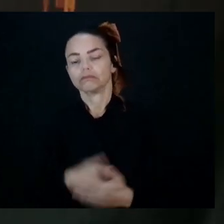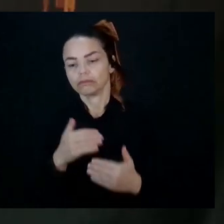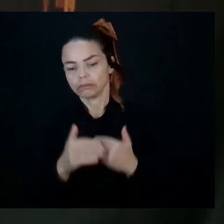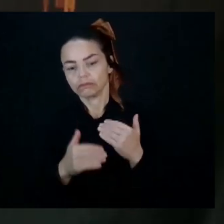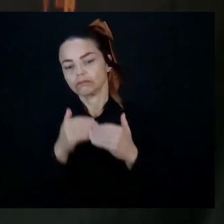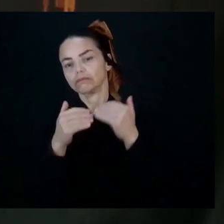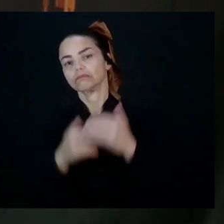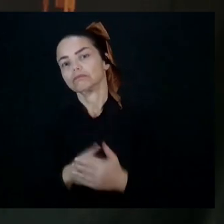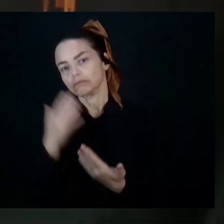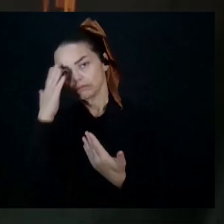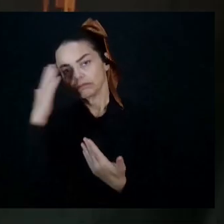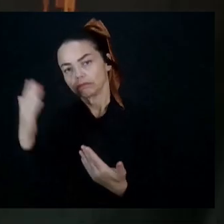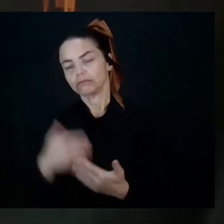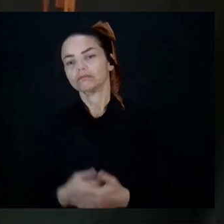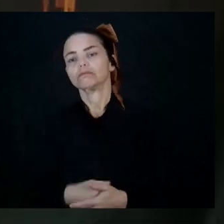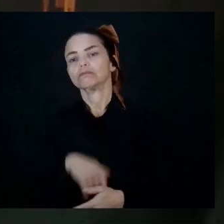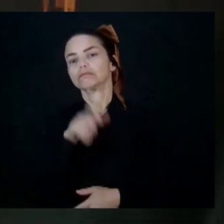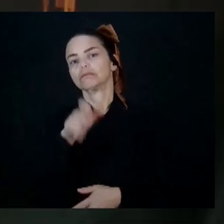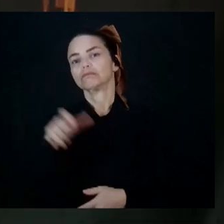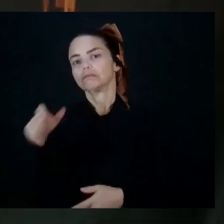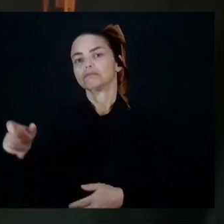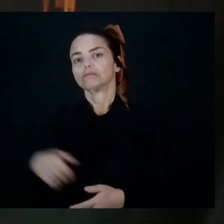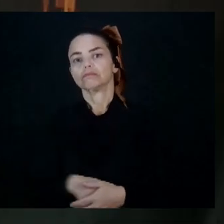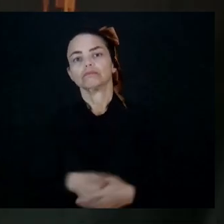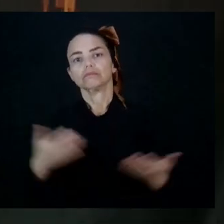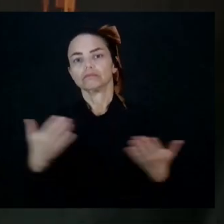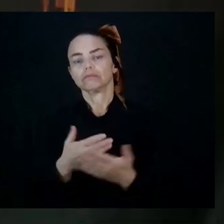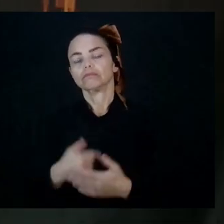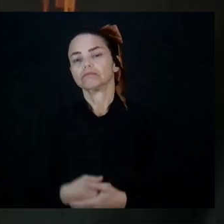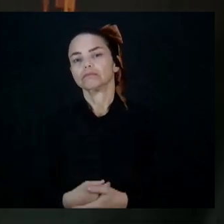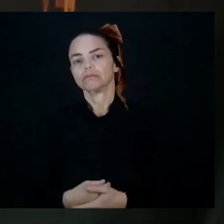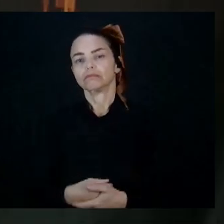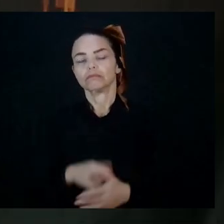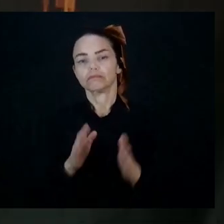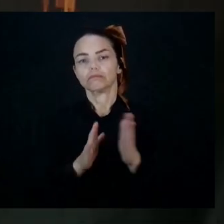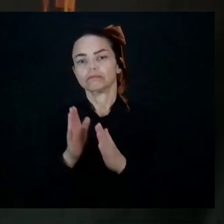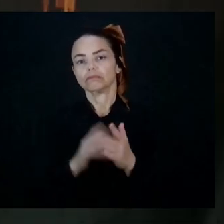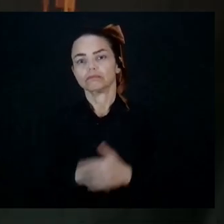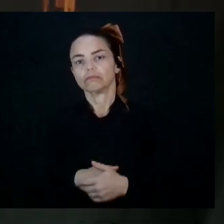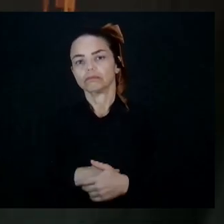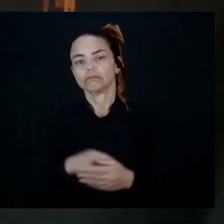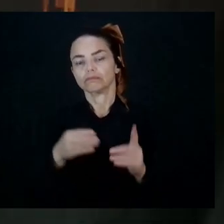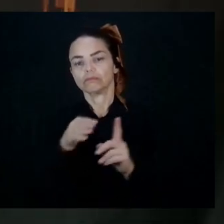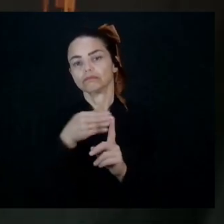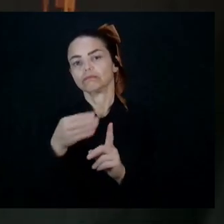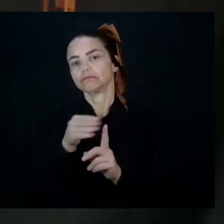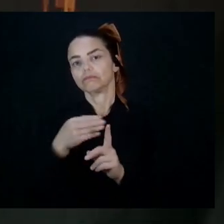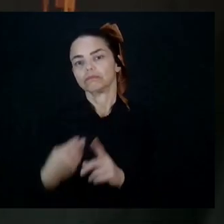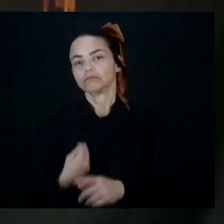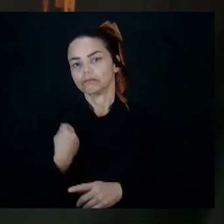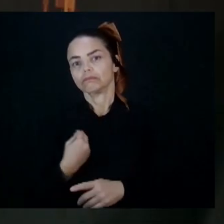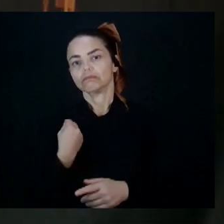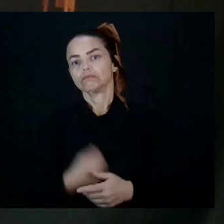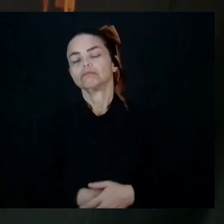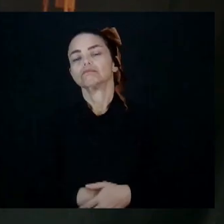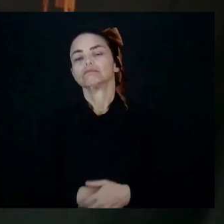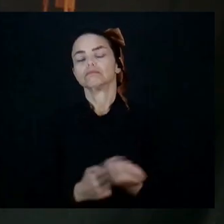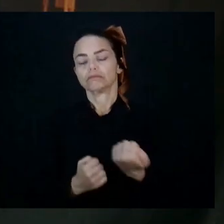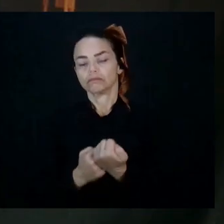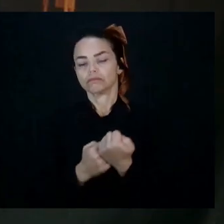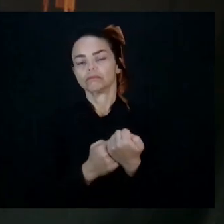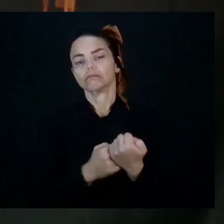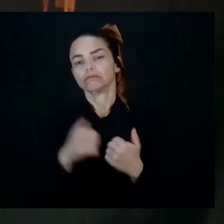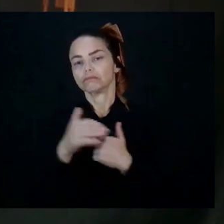agradecer muito essas pessoas que hoje já estão em um momento de mais vulnerabilidade da vida e dar apoio, carinho e